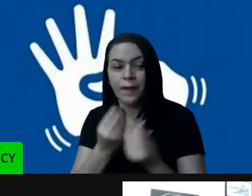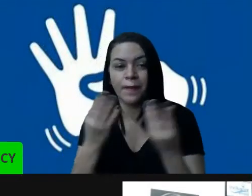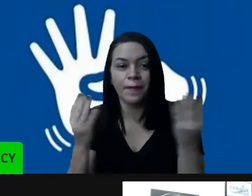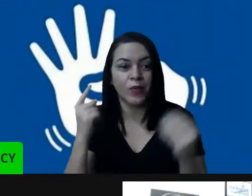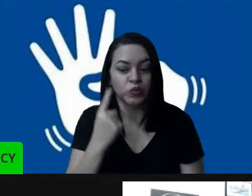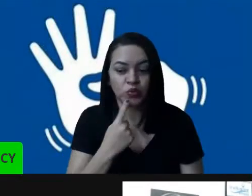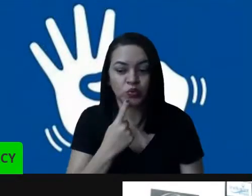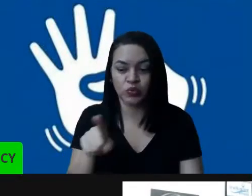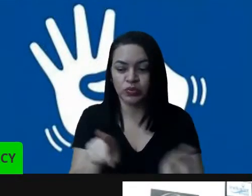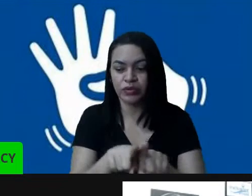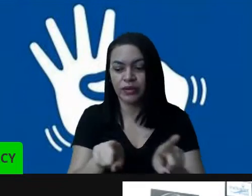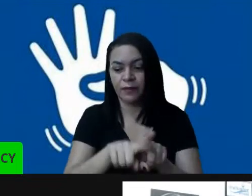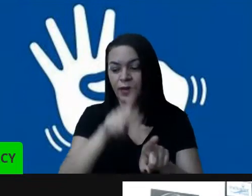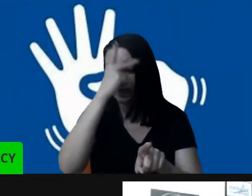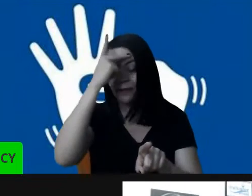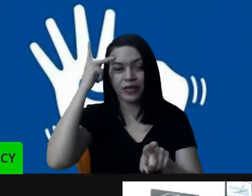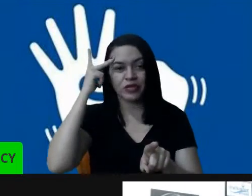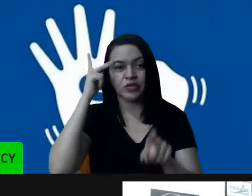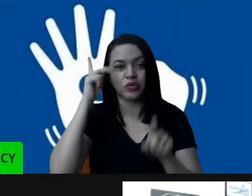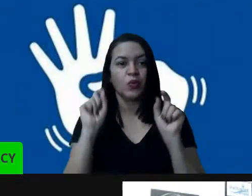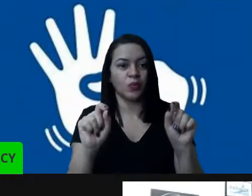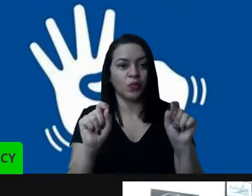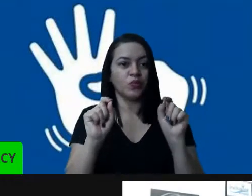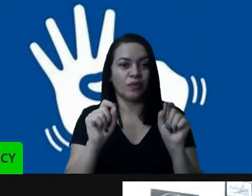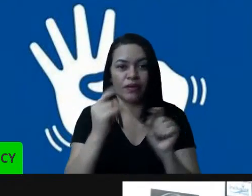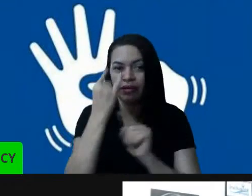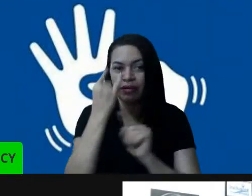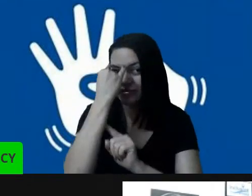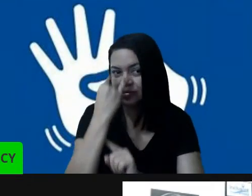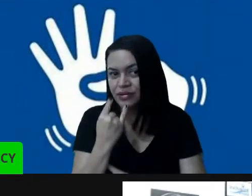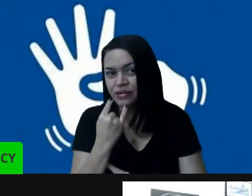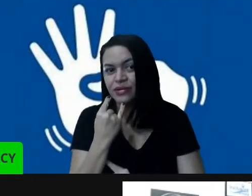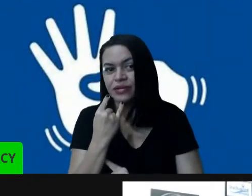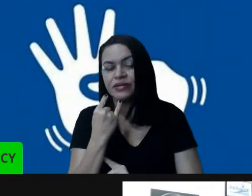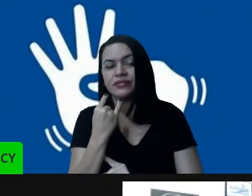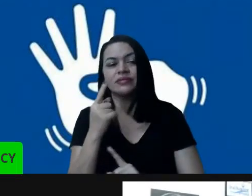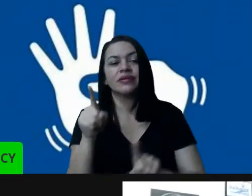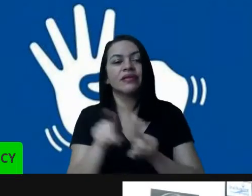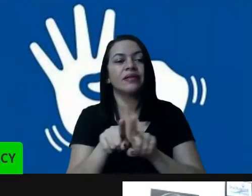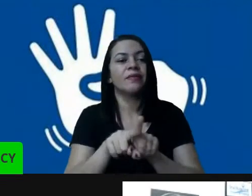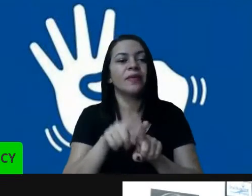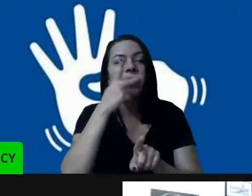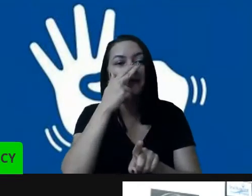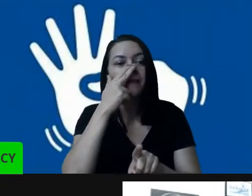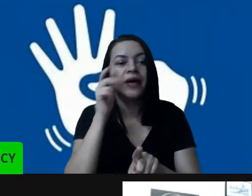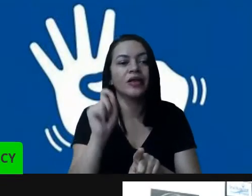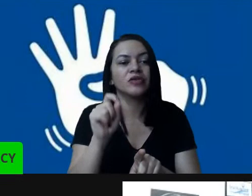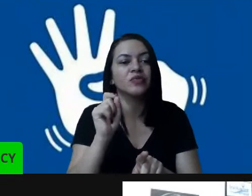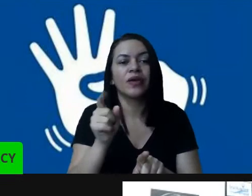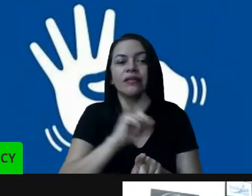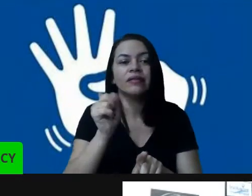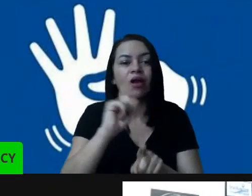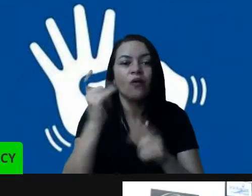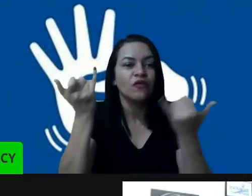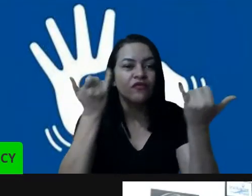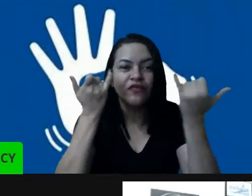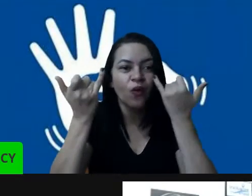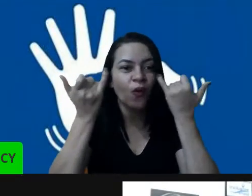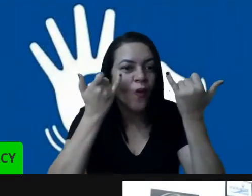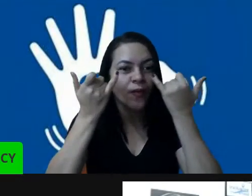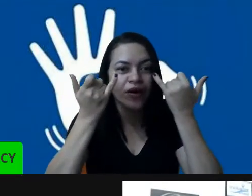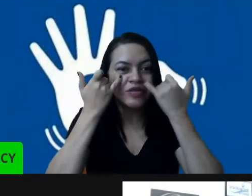também pessoas cegas, elas acabam não alcançando as informações em tempo